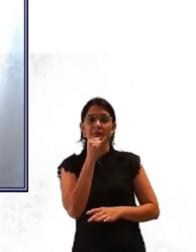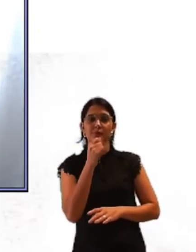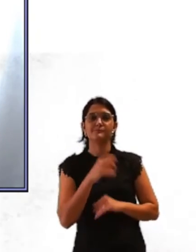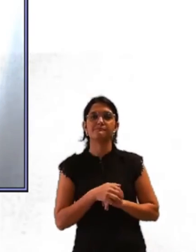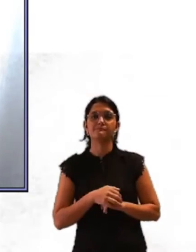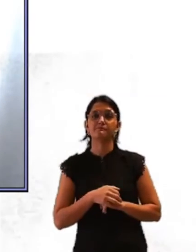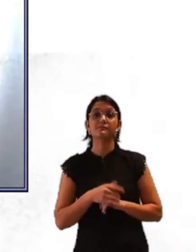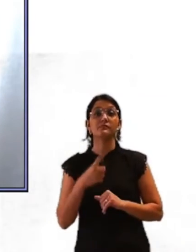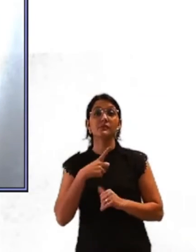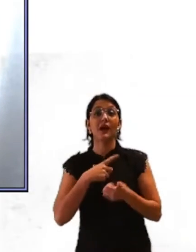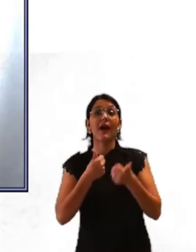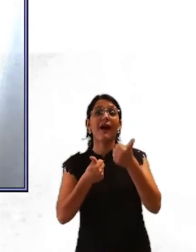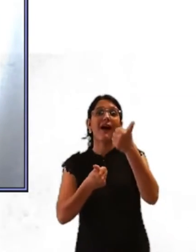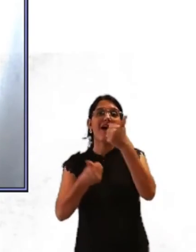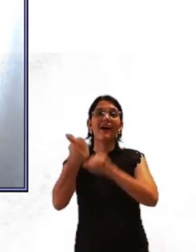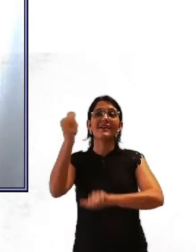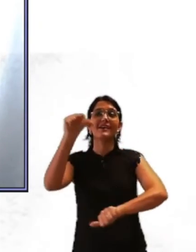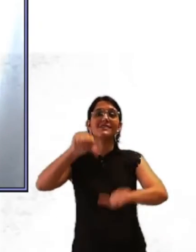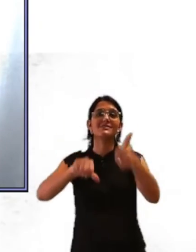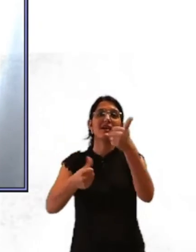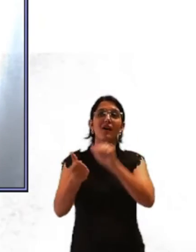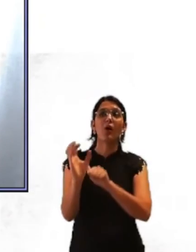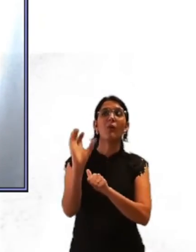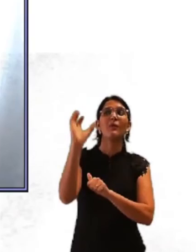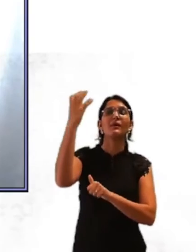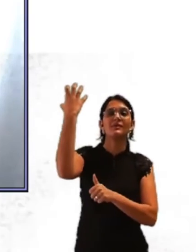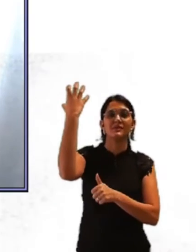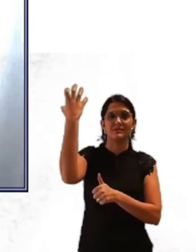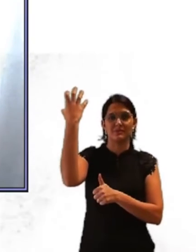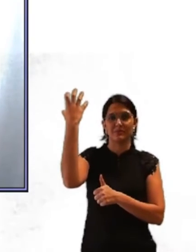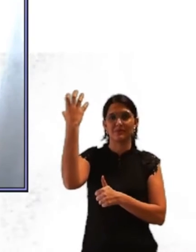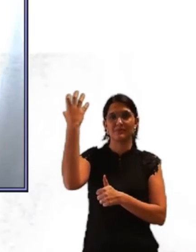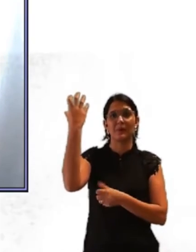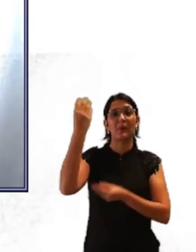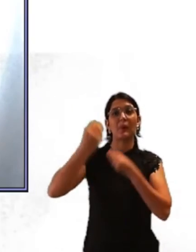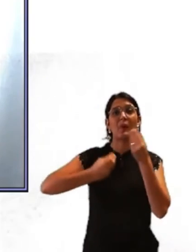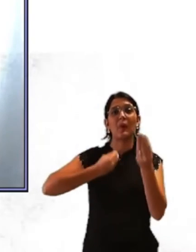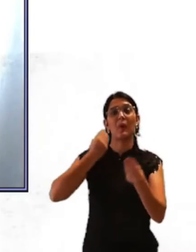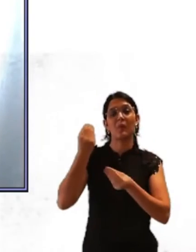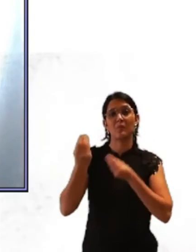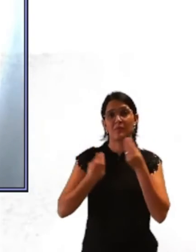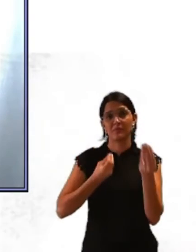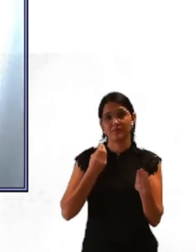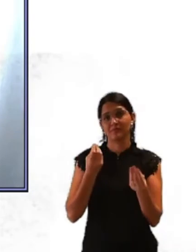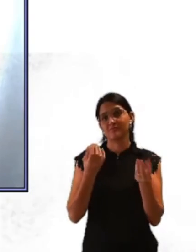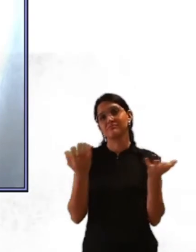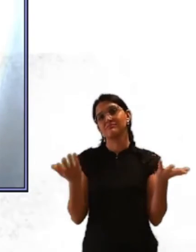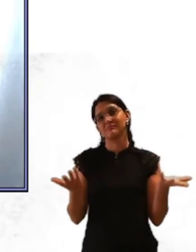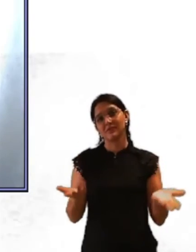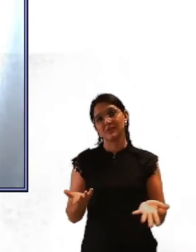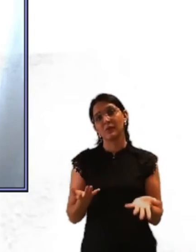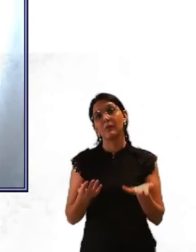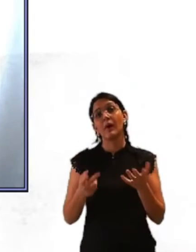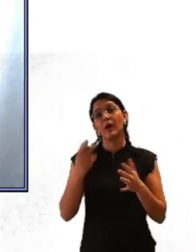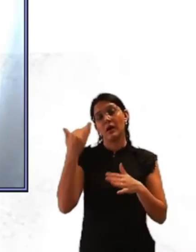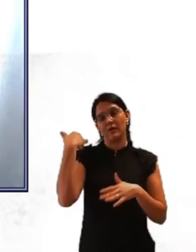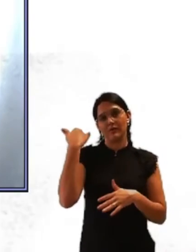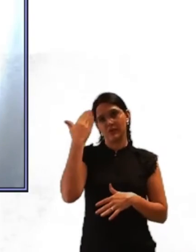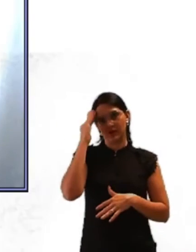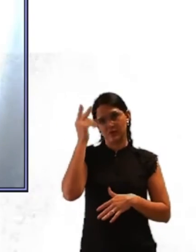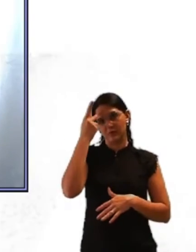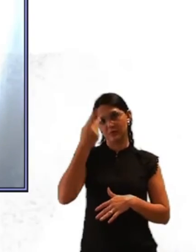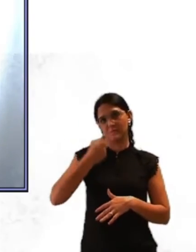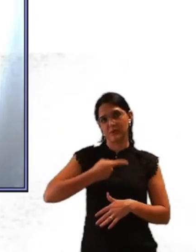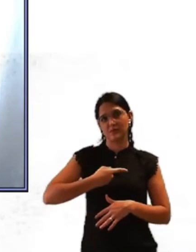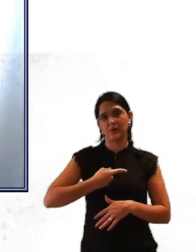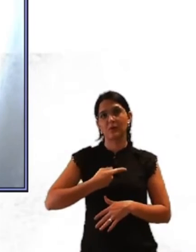questão na análise fática, né? Porque eu entendo que não haveria, em qualquer situação, tá? Esse é o entendimento pessoal, em qualquer situação não